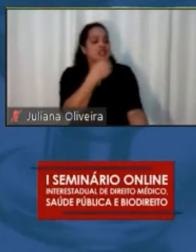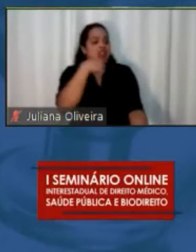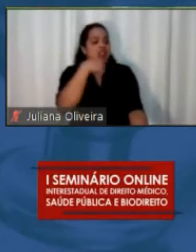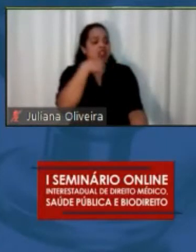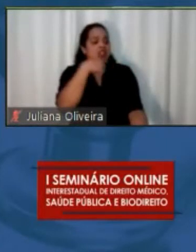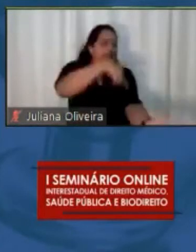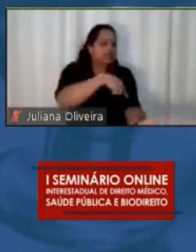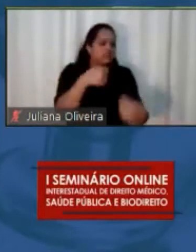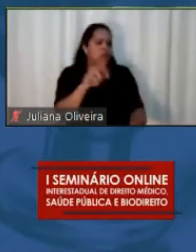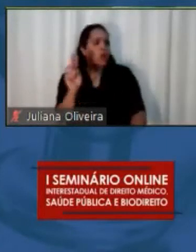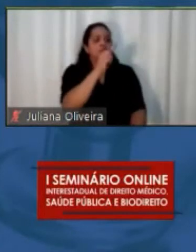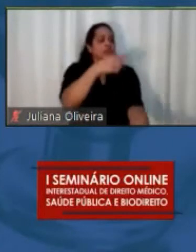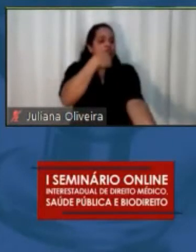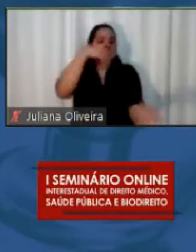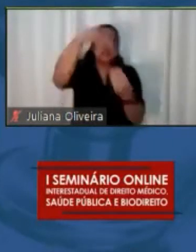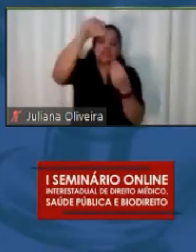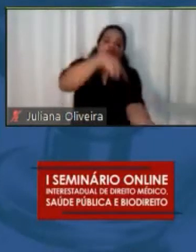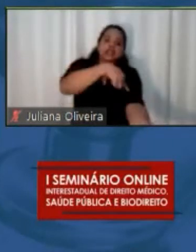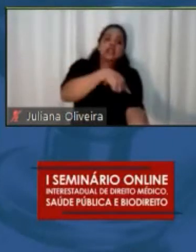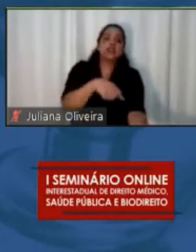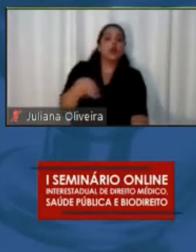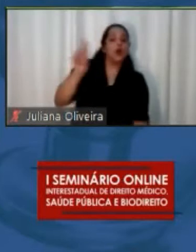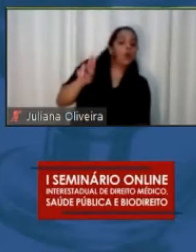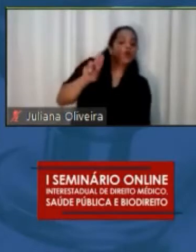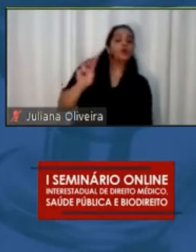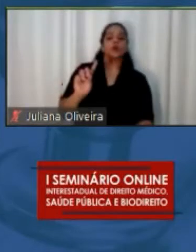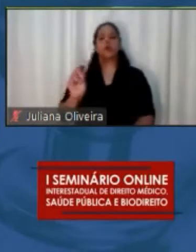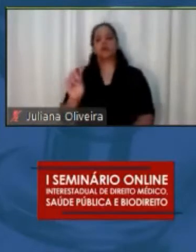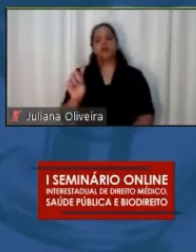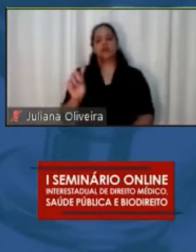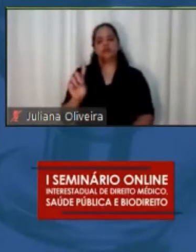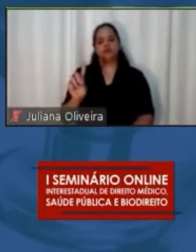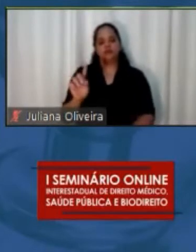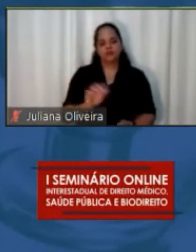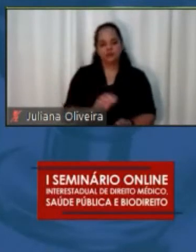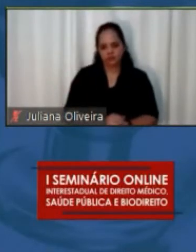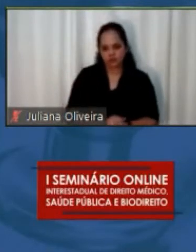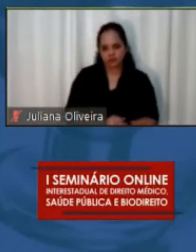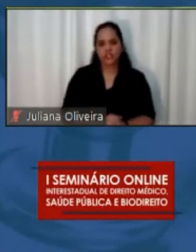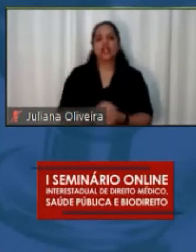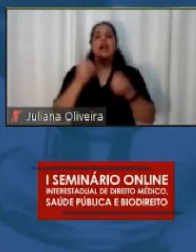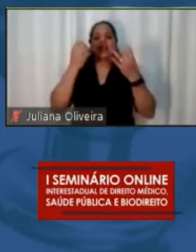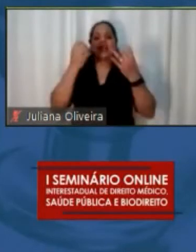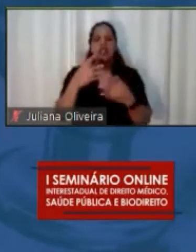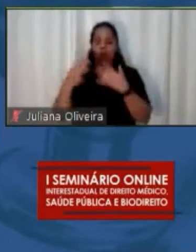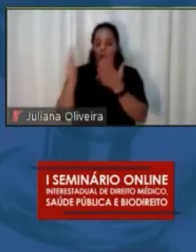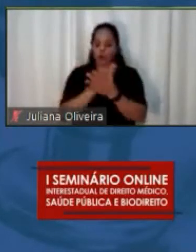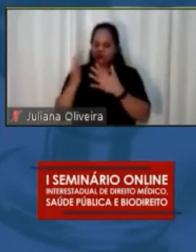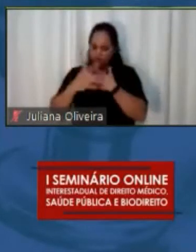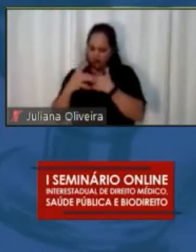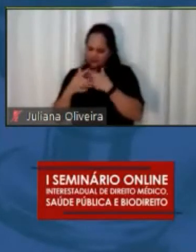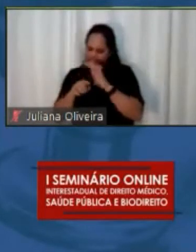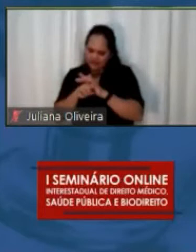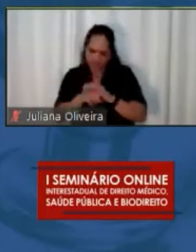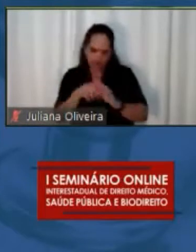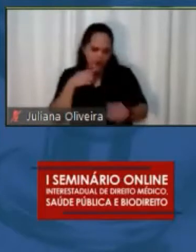considerada apropriada usando um algoritmo específico. E eles viram o seguinte: quando eles aplicaram